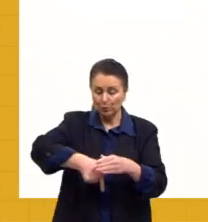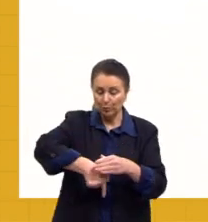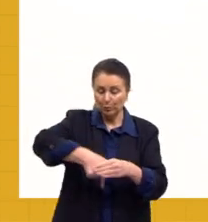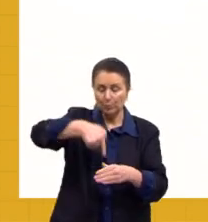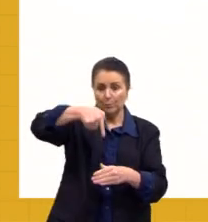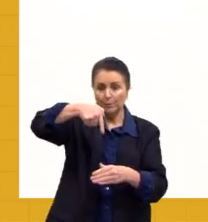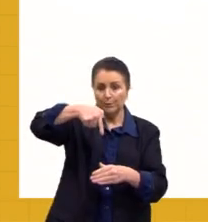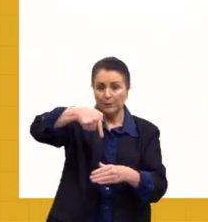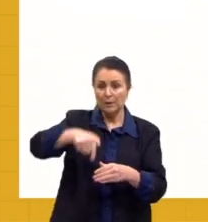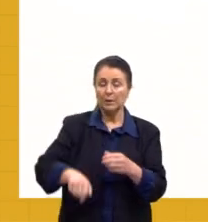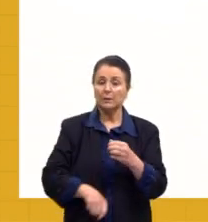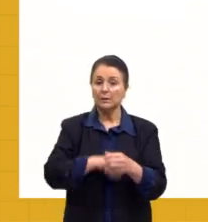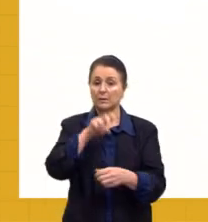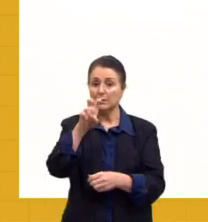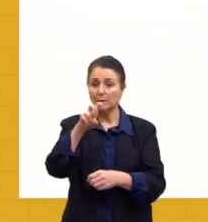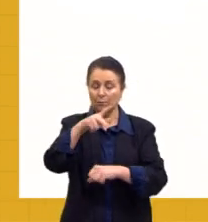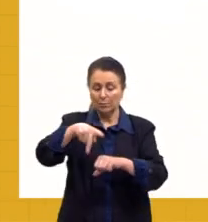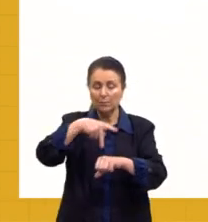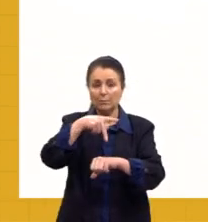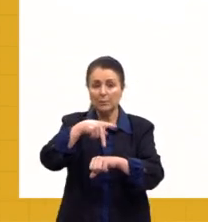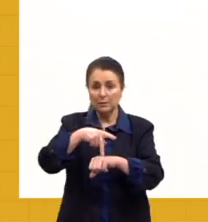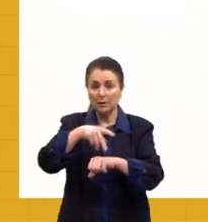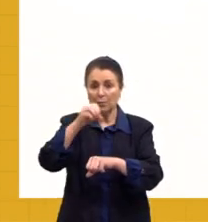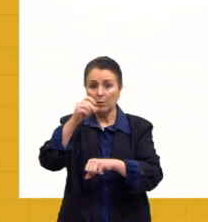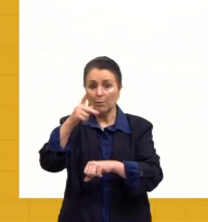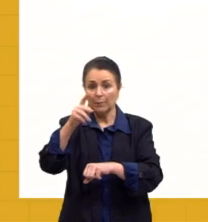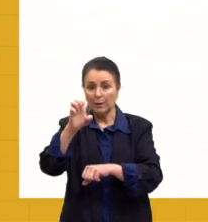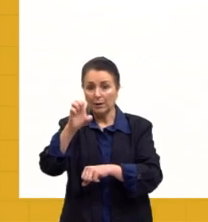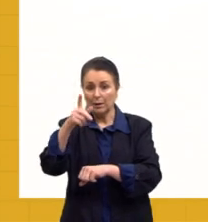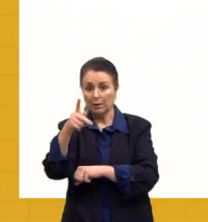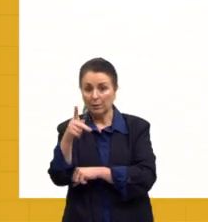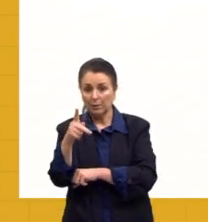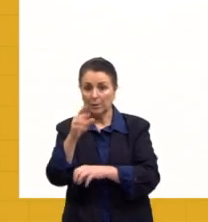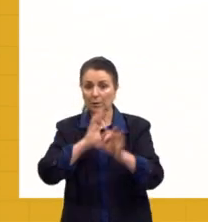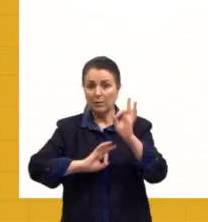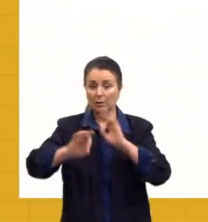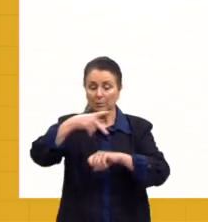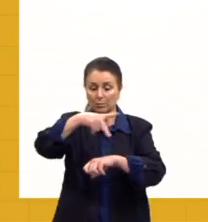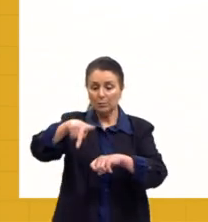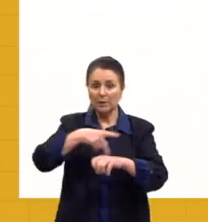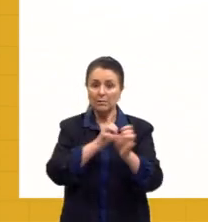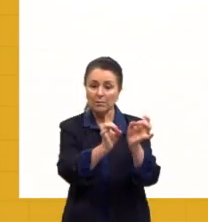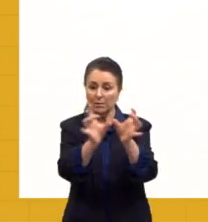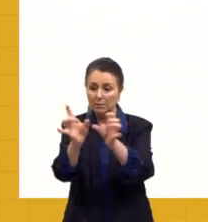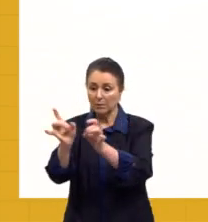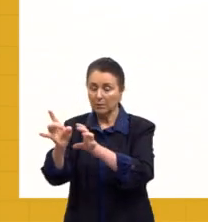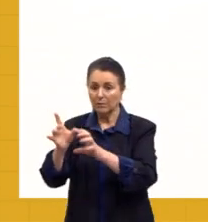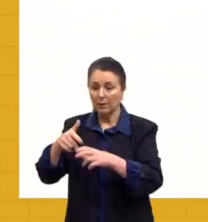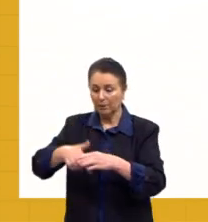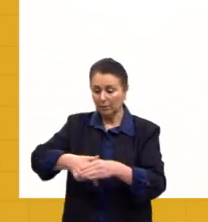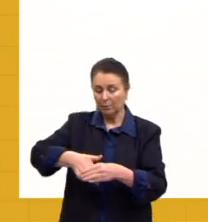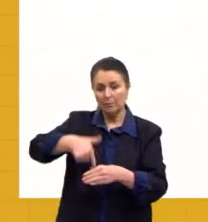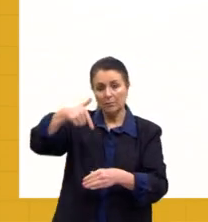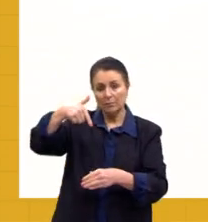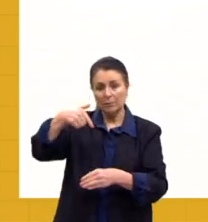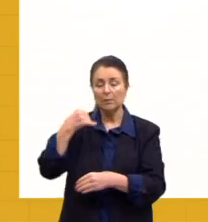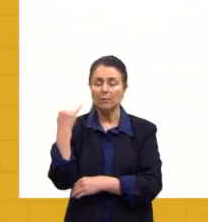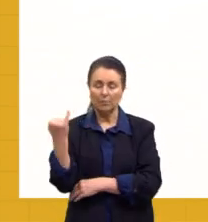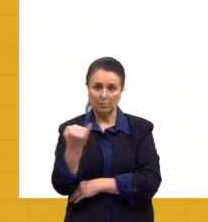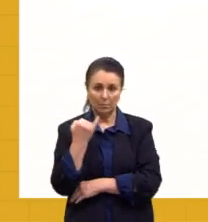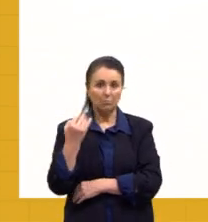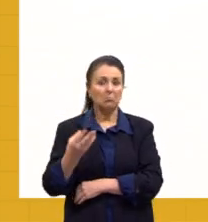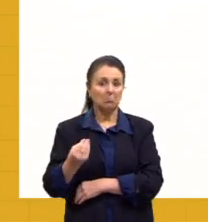E aí nós temos cinco países que fazem parte da opep organização dos países exportadores de petróleo que é muito importante